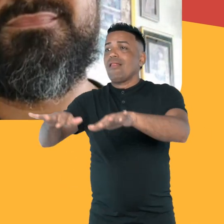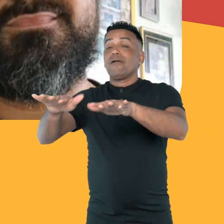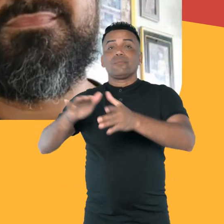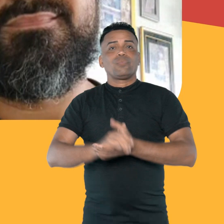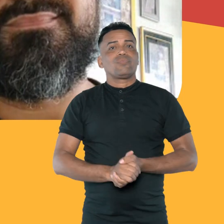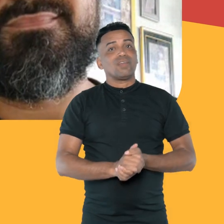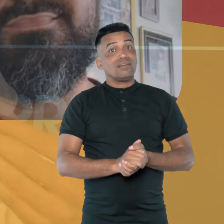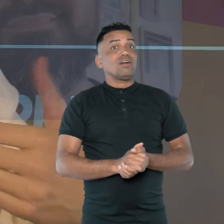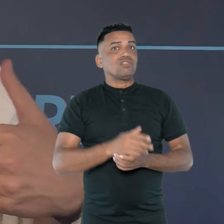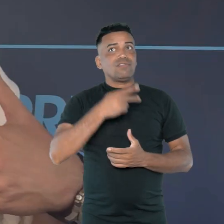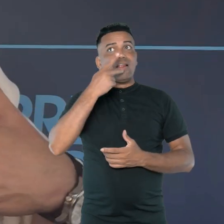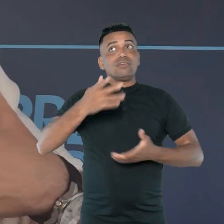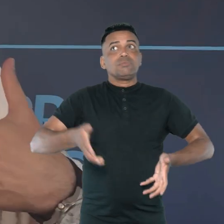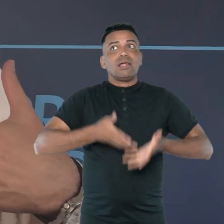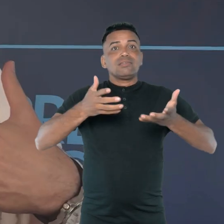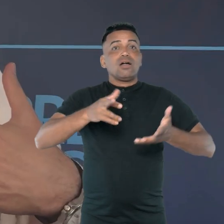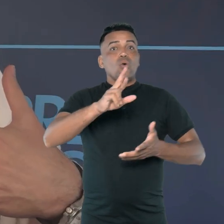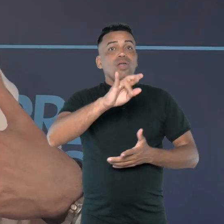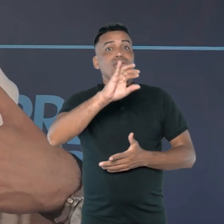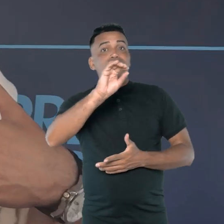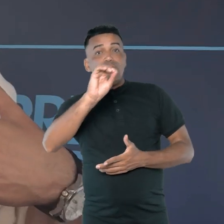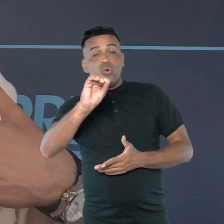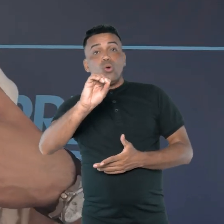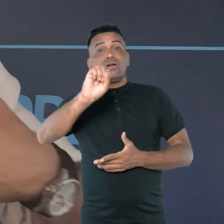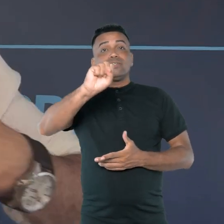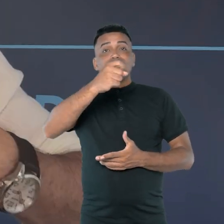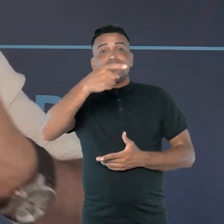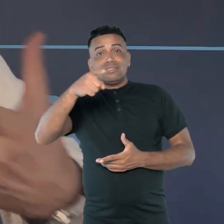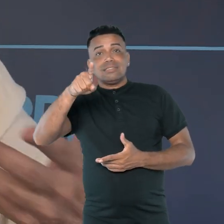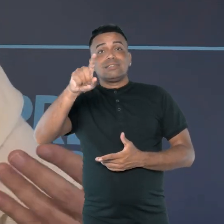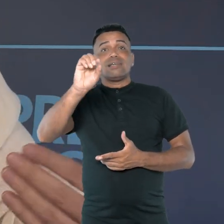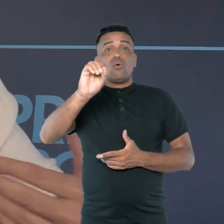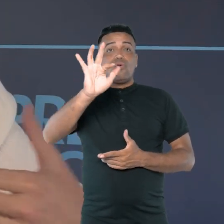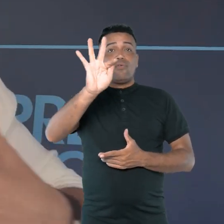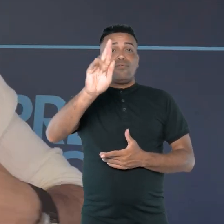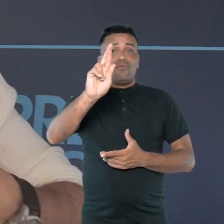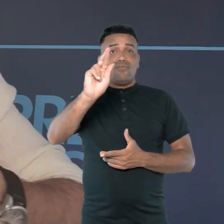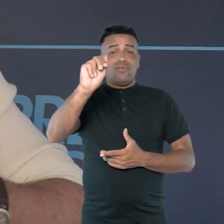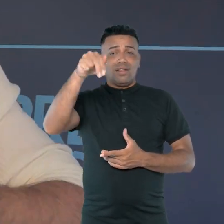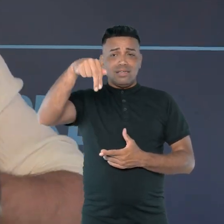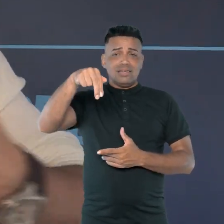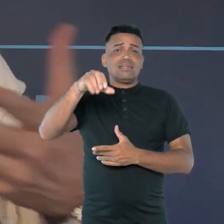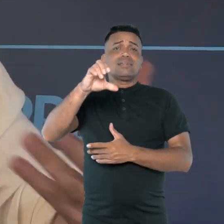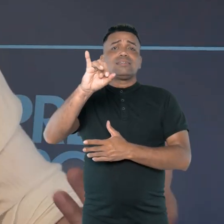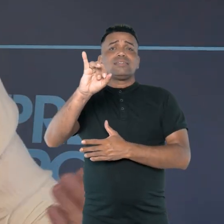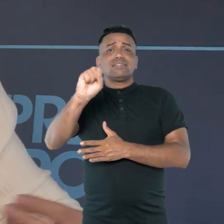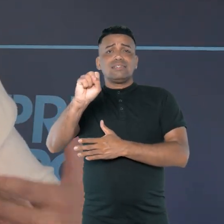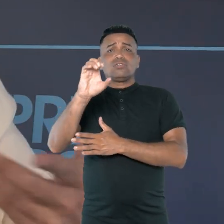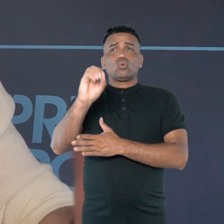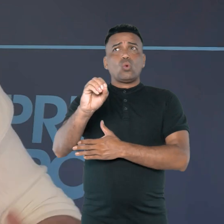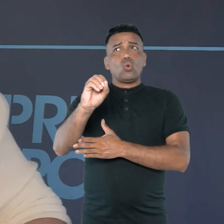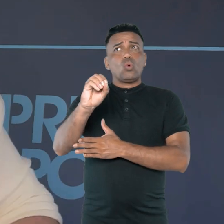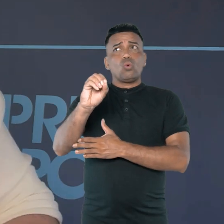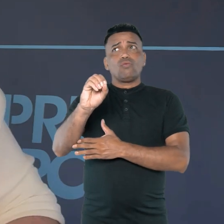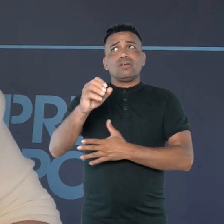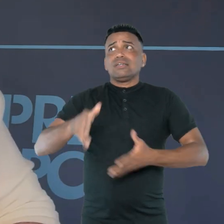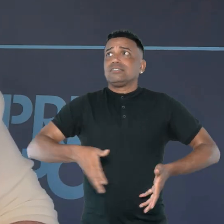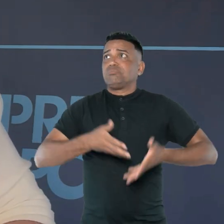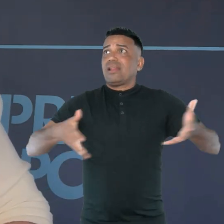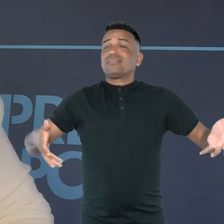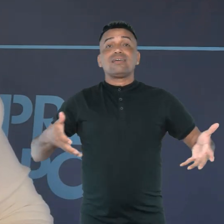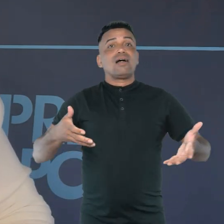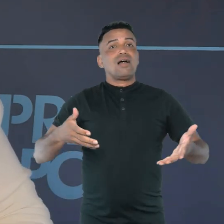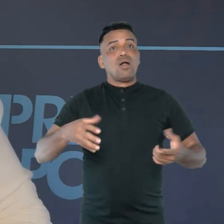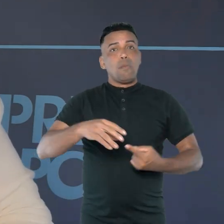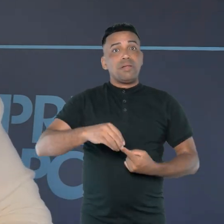você dissesse um pouco, né, como é que ter essa inspiração, ter o privilégio de ter crescido também aí